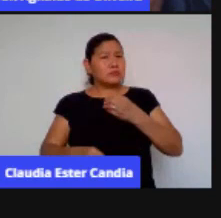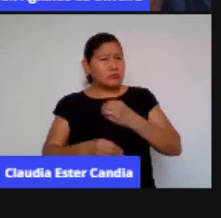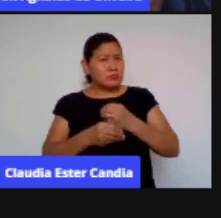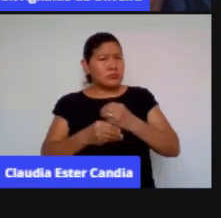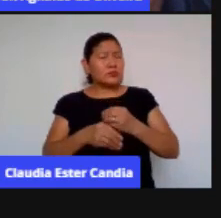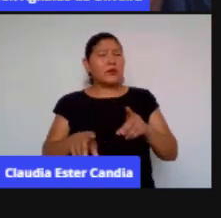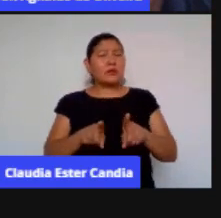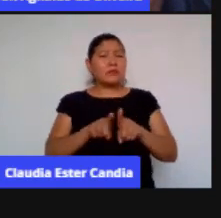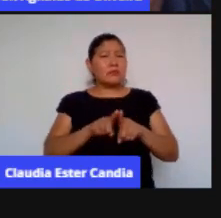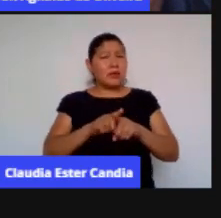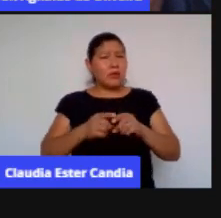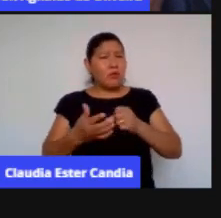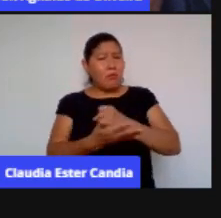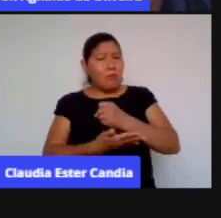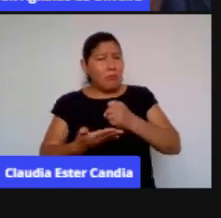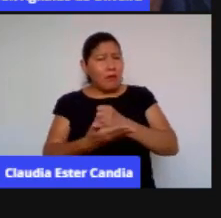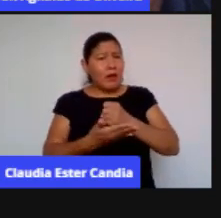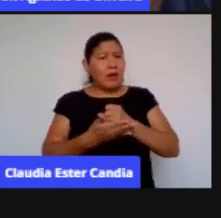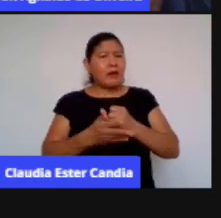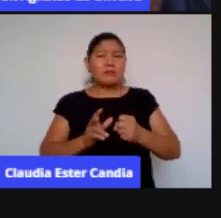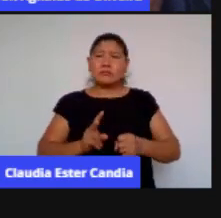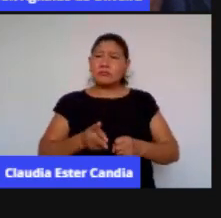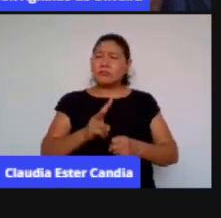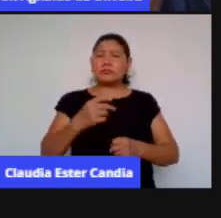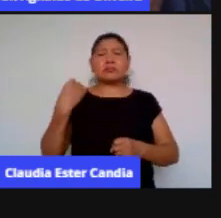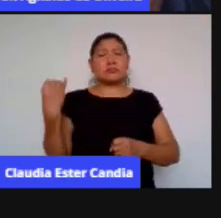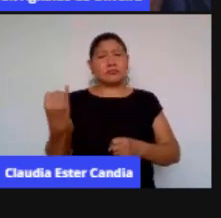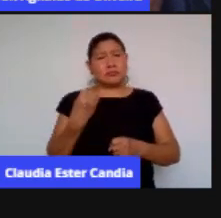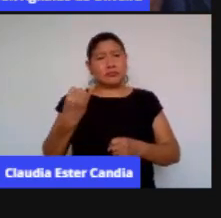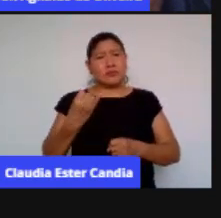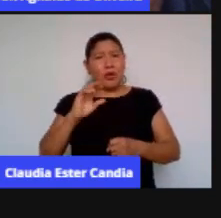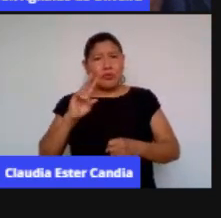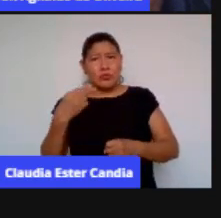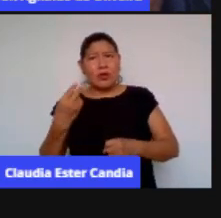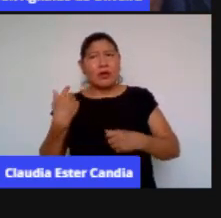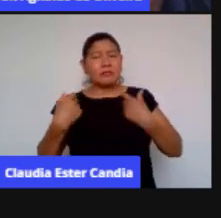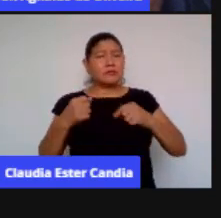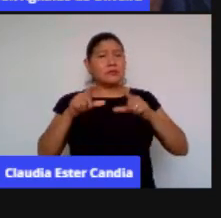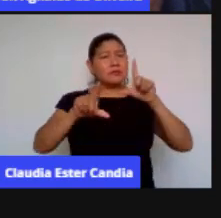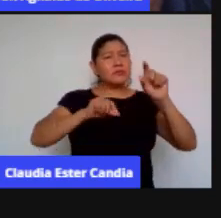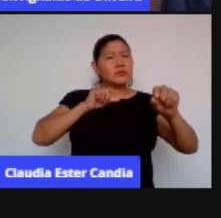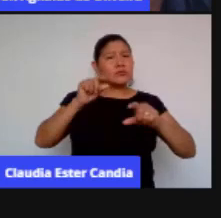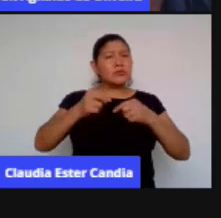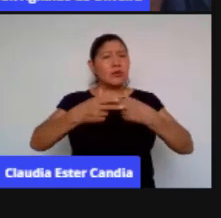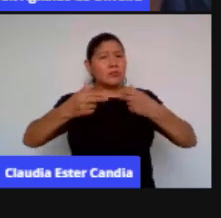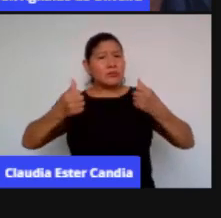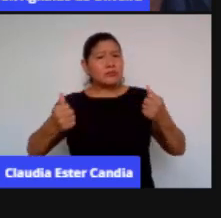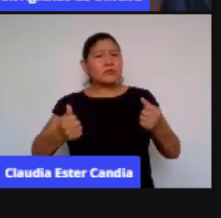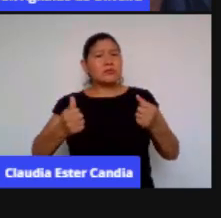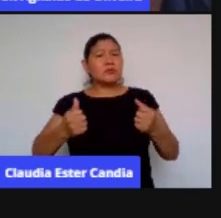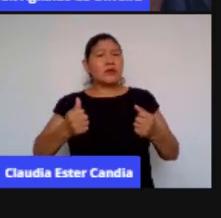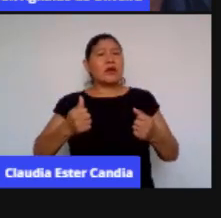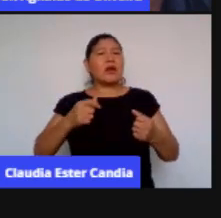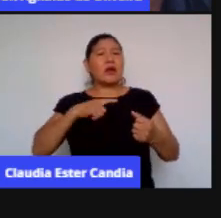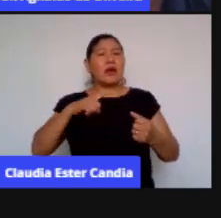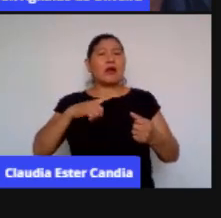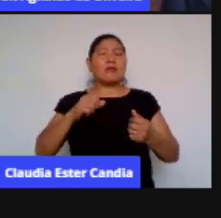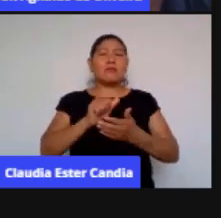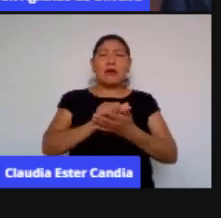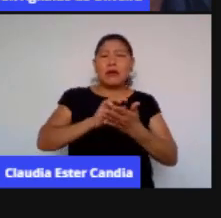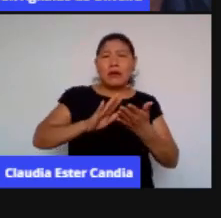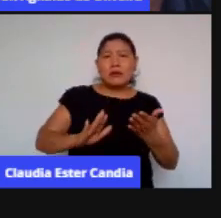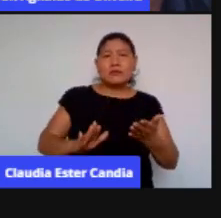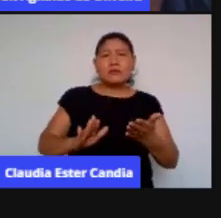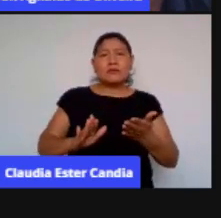habilidades indicadas, né? Então, a gente teve que fazer algumas escolhas, foram feitas, e em cima dessas escolhas que essas atividades, tanto do